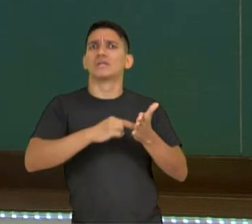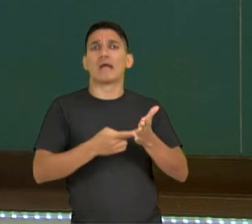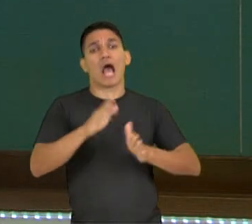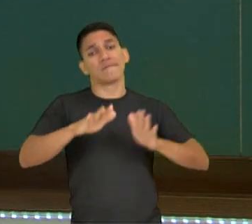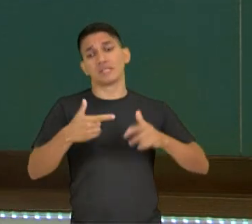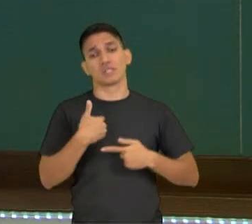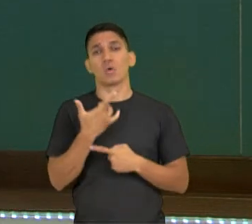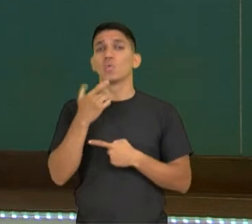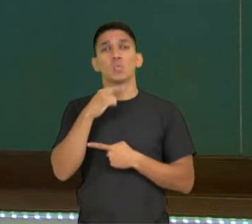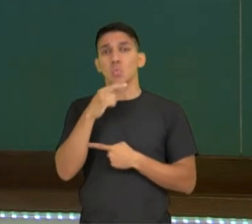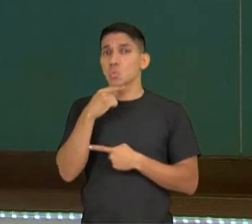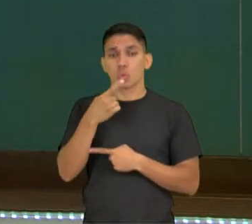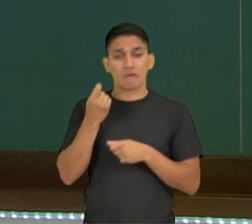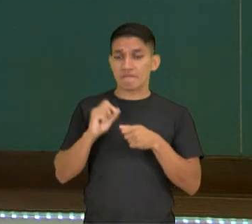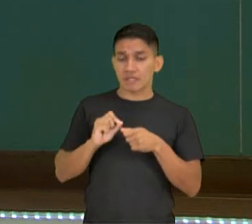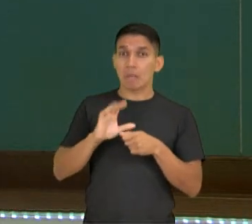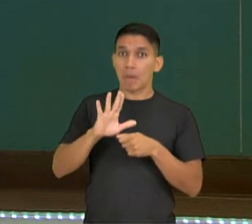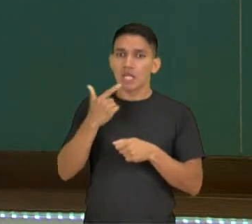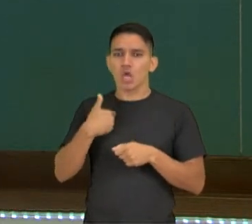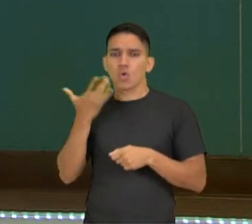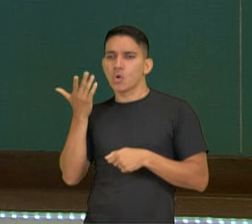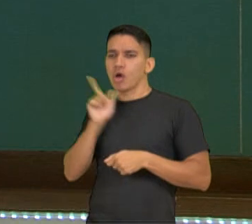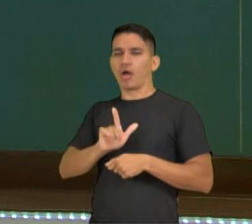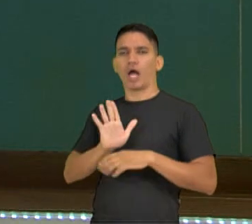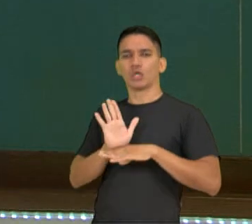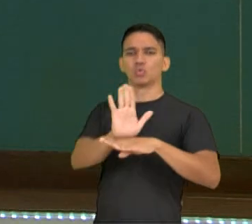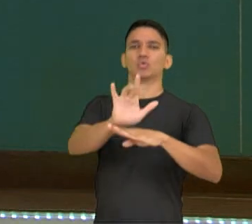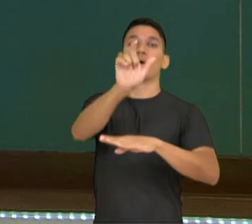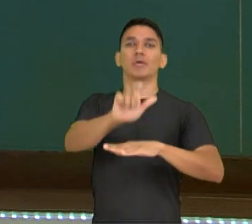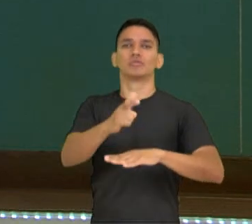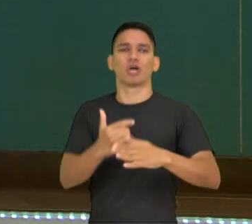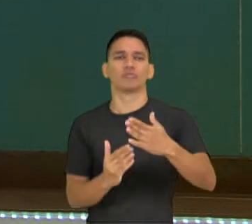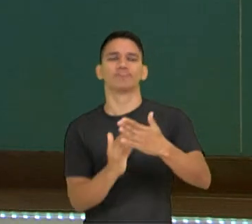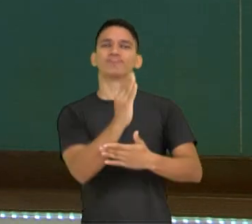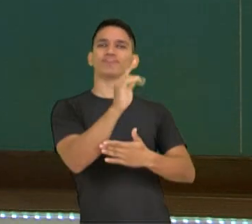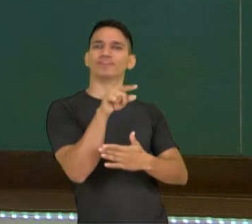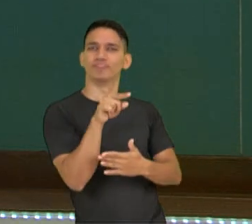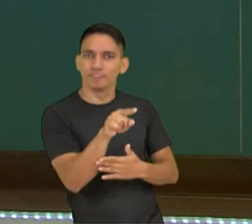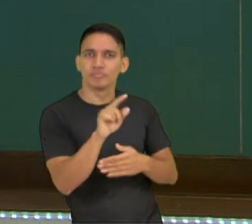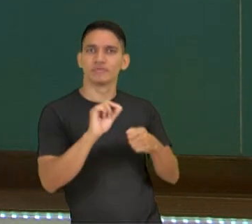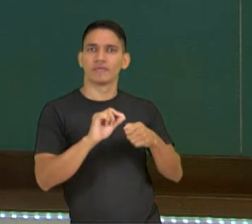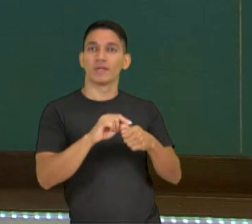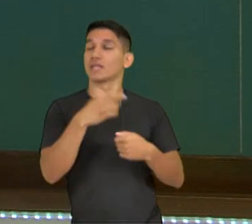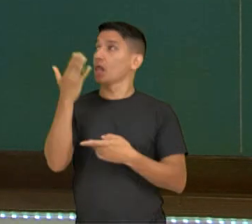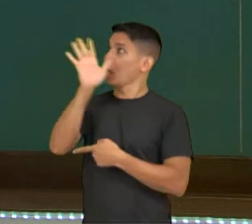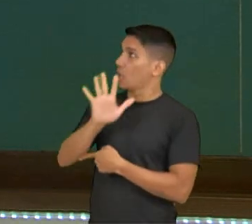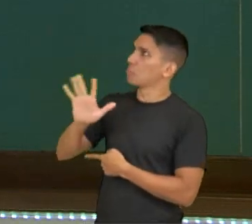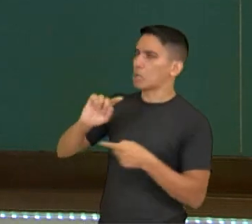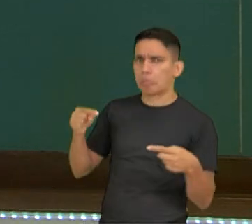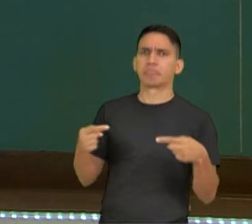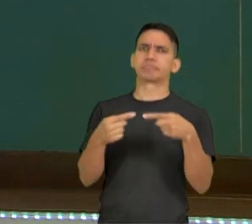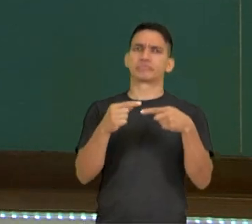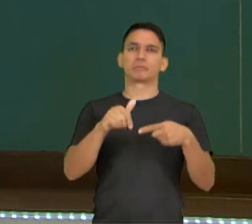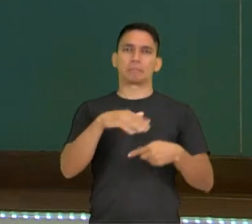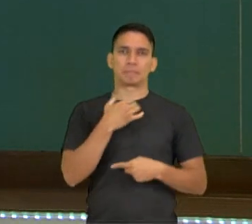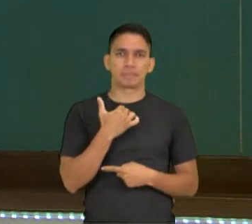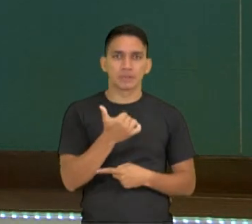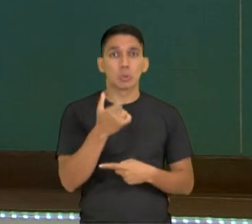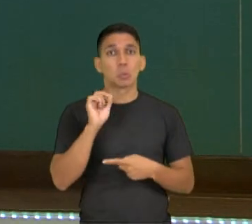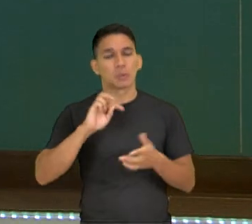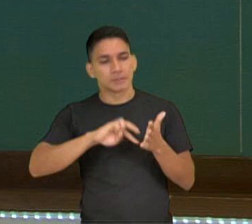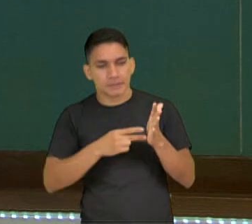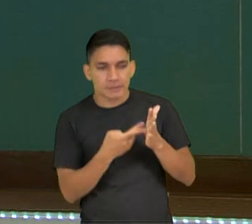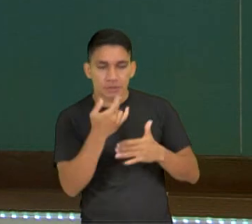ajudar alguém a conseguir atingir o objetivo, no caso aqui é conseguir subir. Então essa imagem representa bem o que significam os